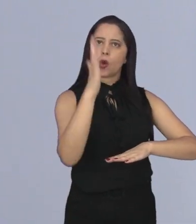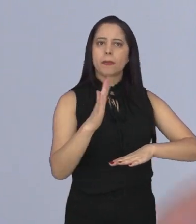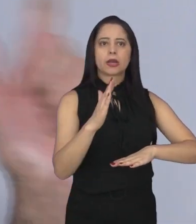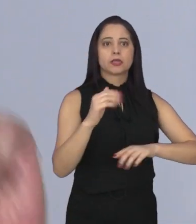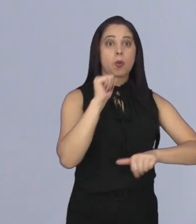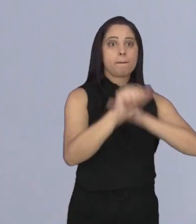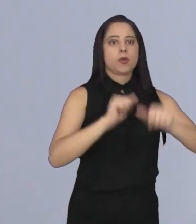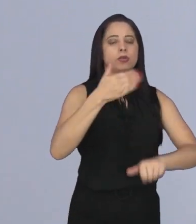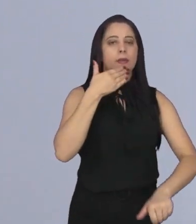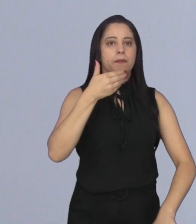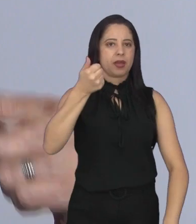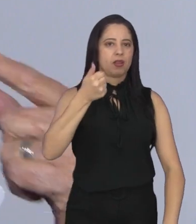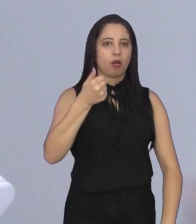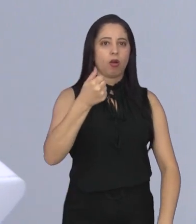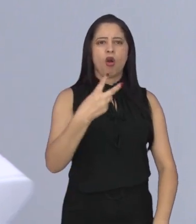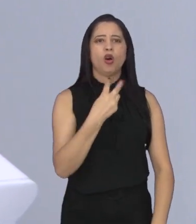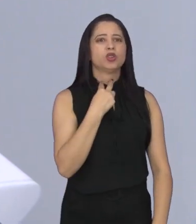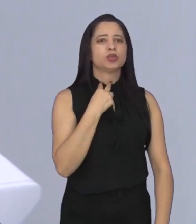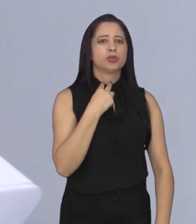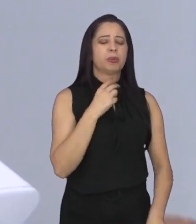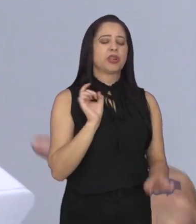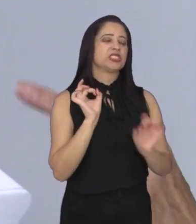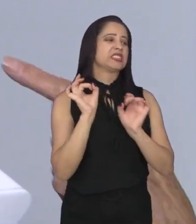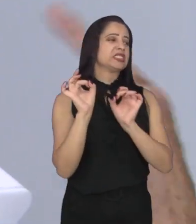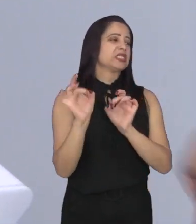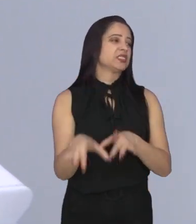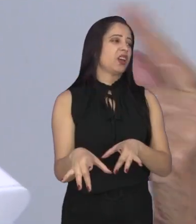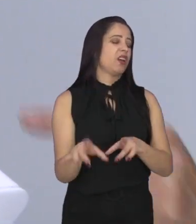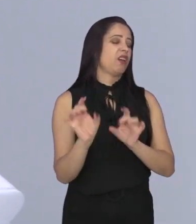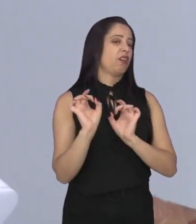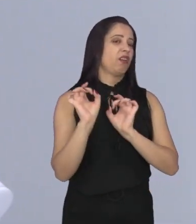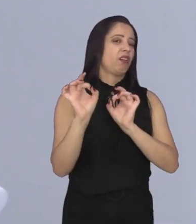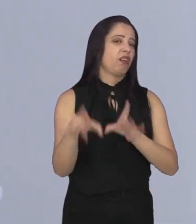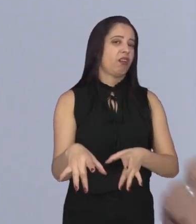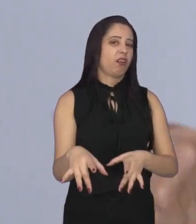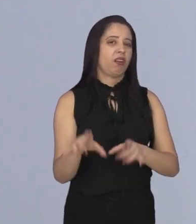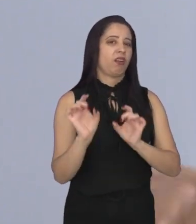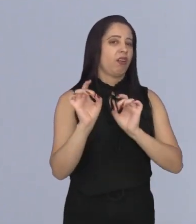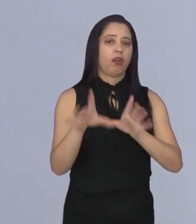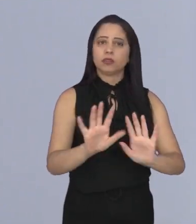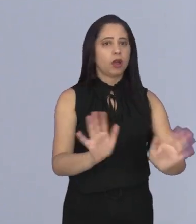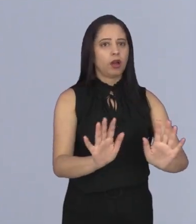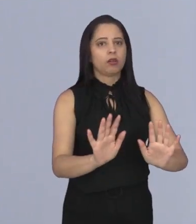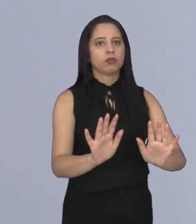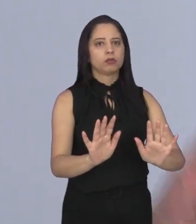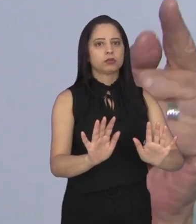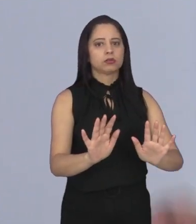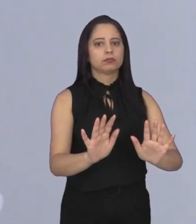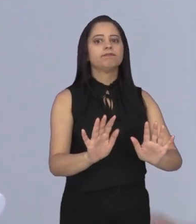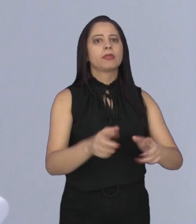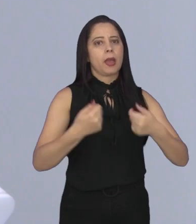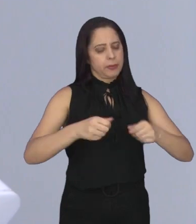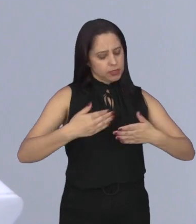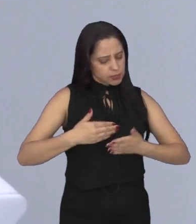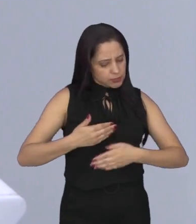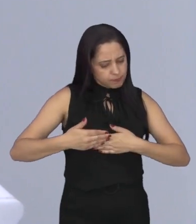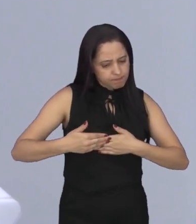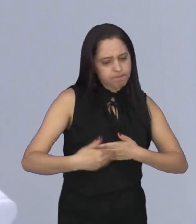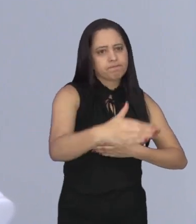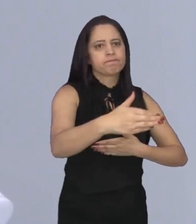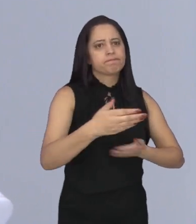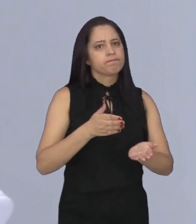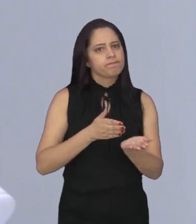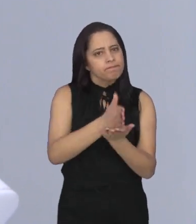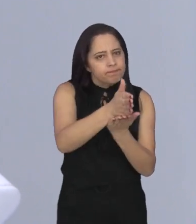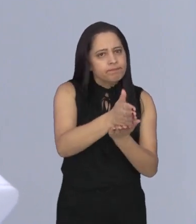país. Porque não dá mais para você fingir, o governo fingir que está fazendo e eu fingir que estou recebendo, não. Ele tem que fazer